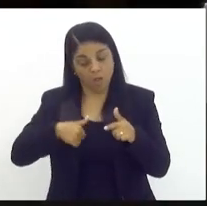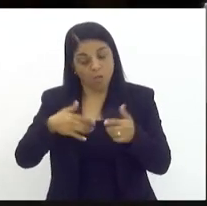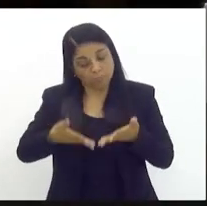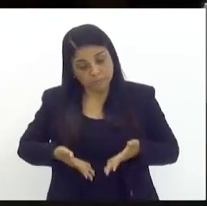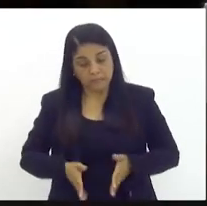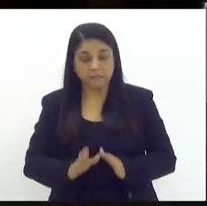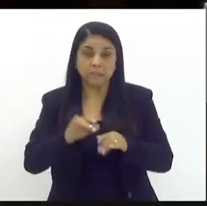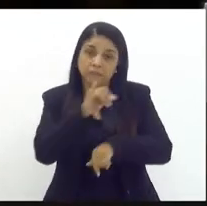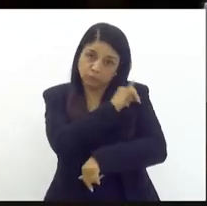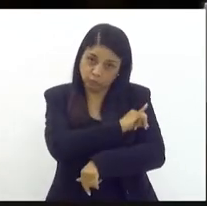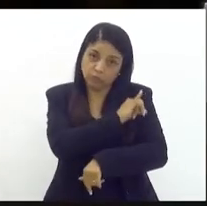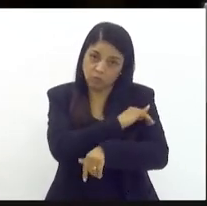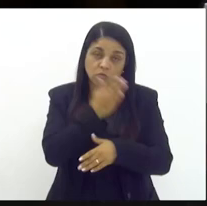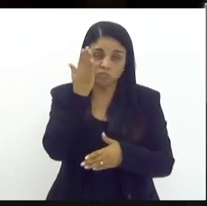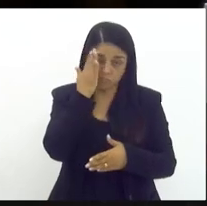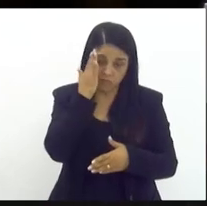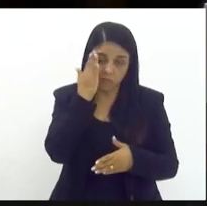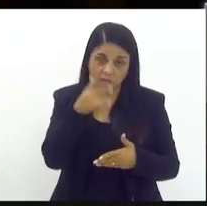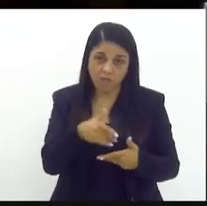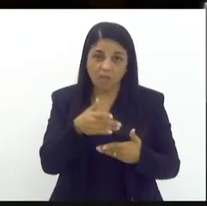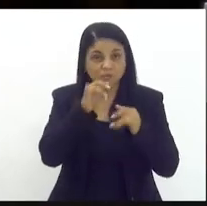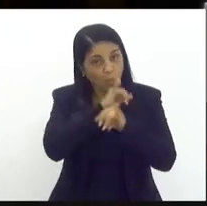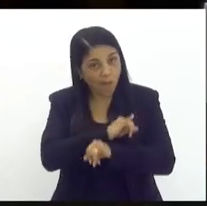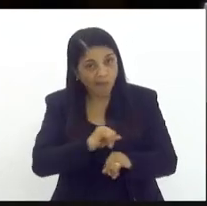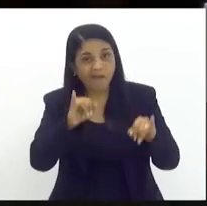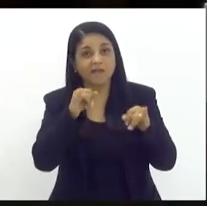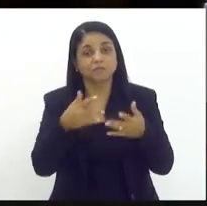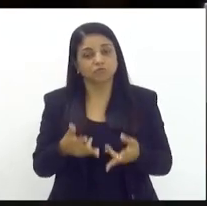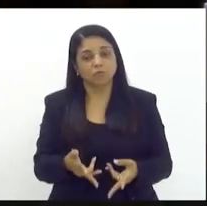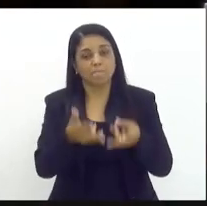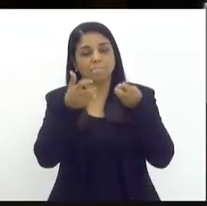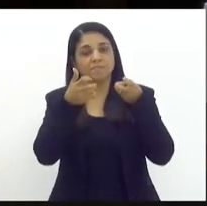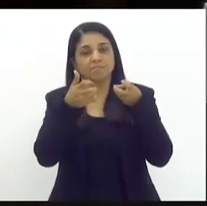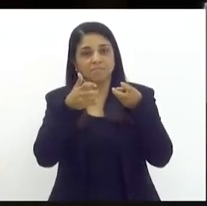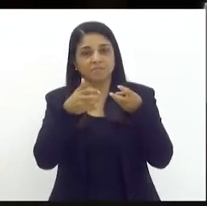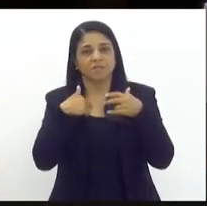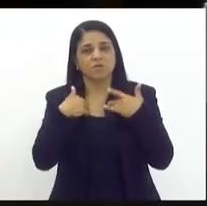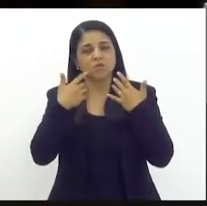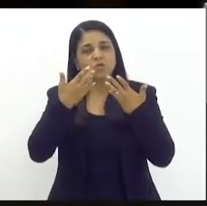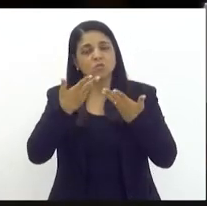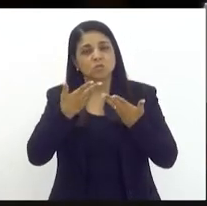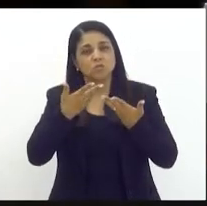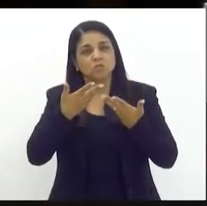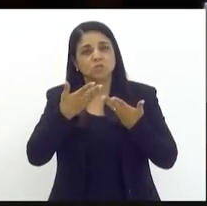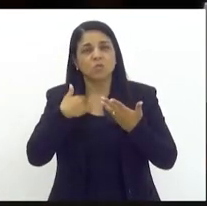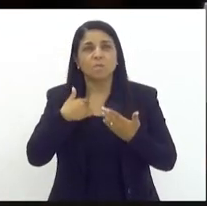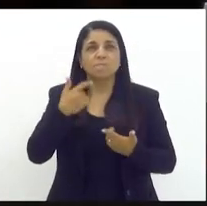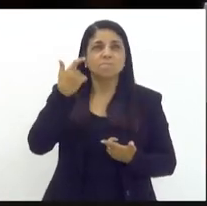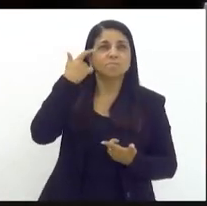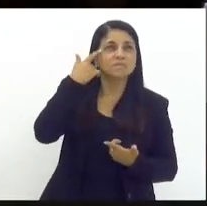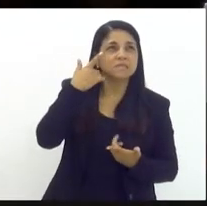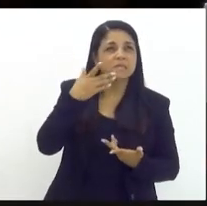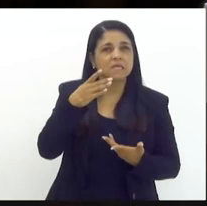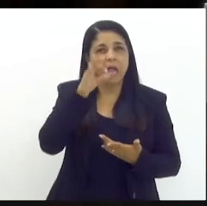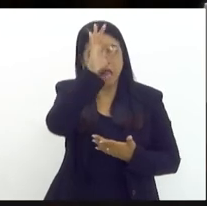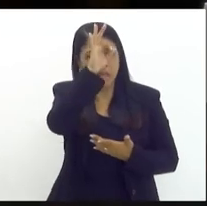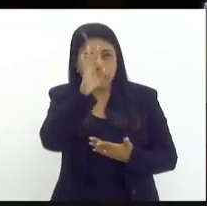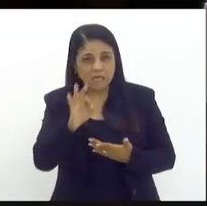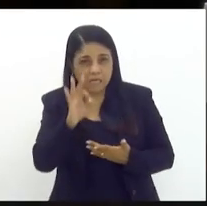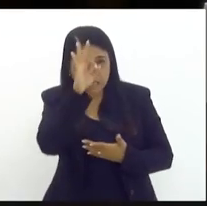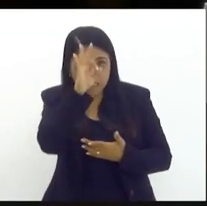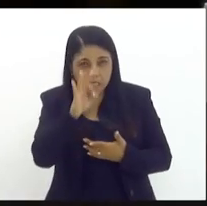Estado rico Então isso é só um recado do que eu já senti por que que eu comecei a achar que não deve se ter alíquotas